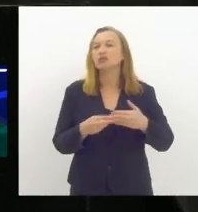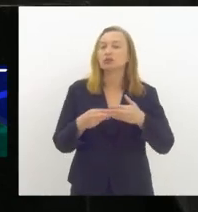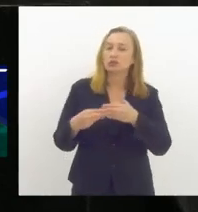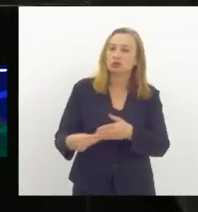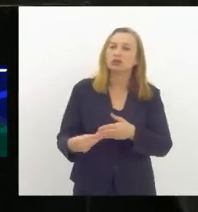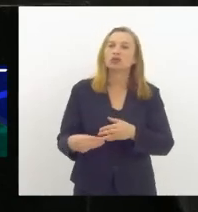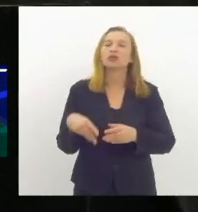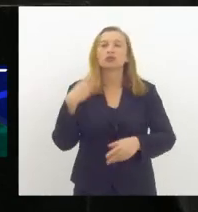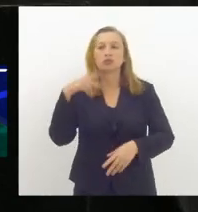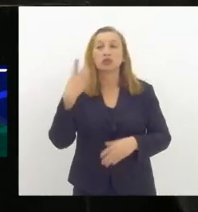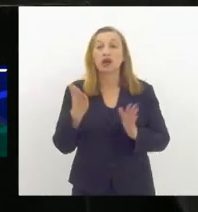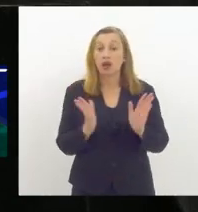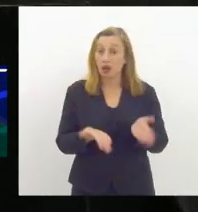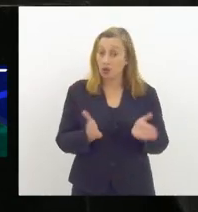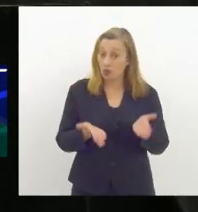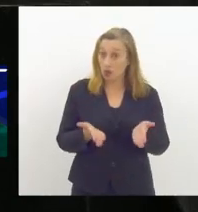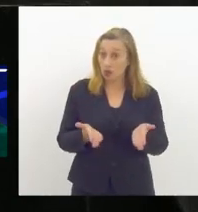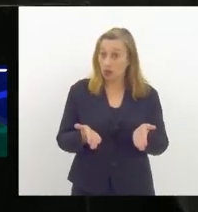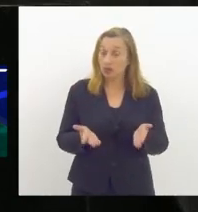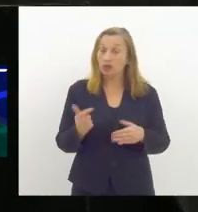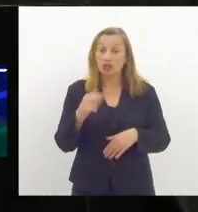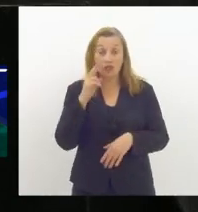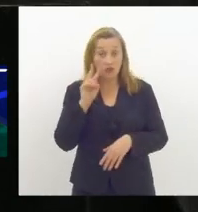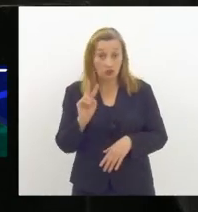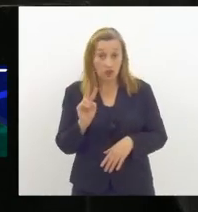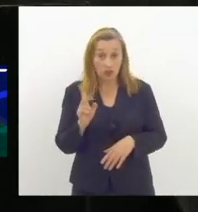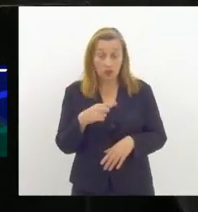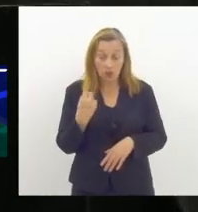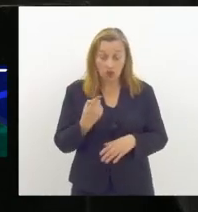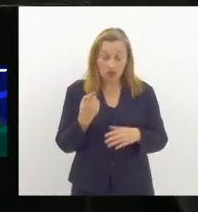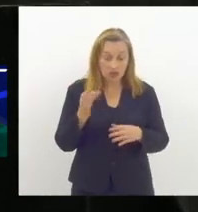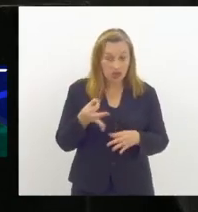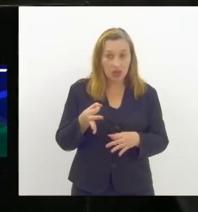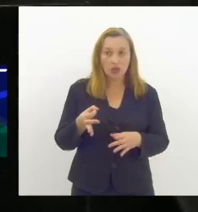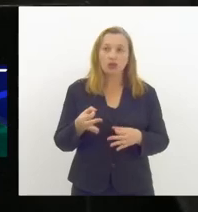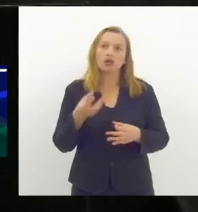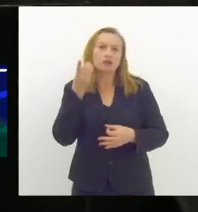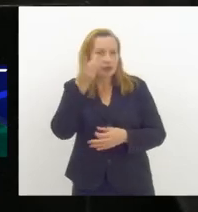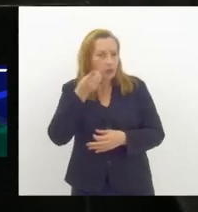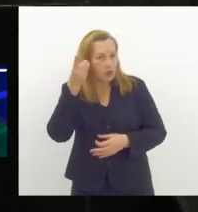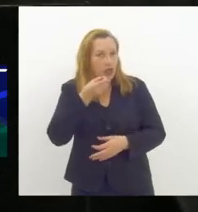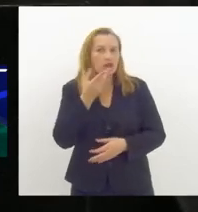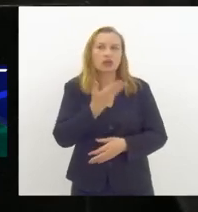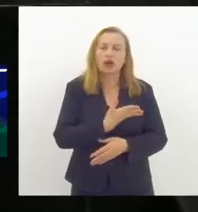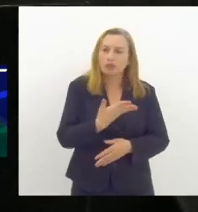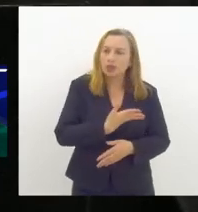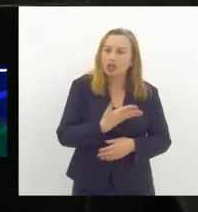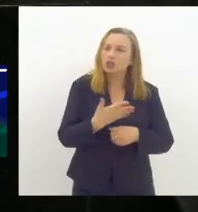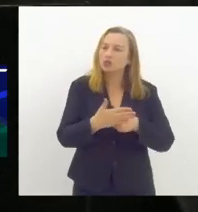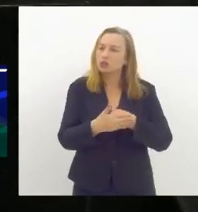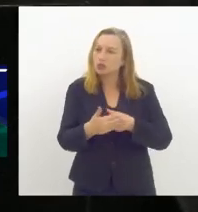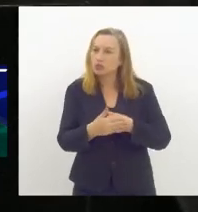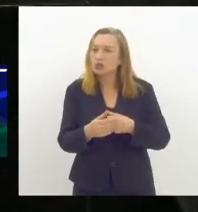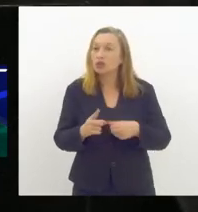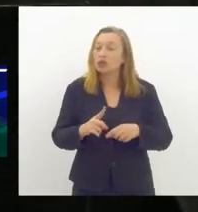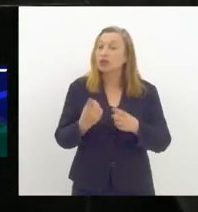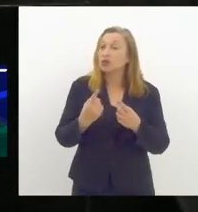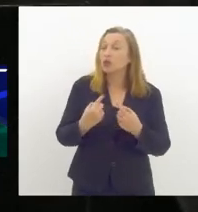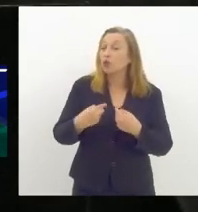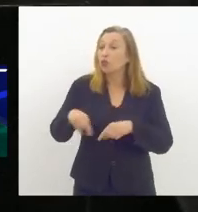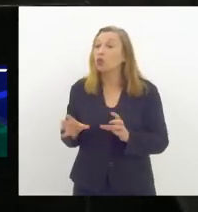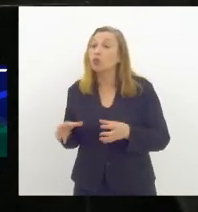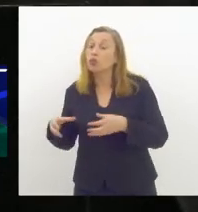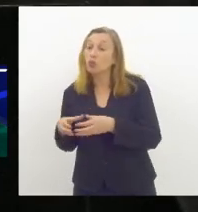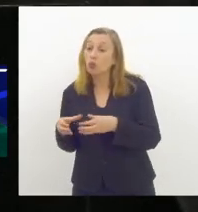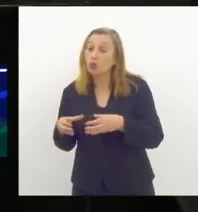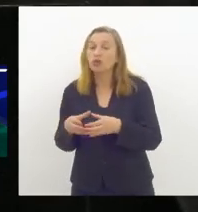políticas agora aqui nós vemos Claro deputados colegas queridos mas que são de oposição